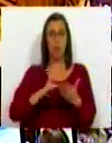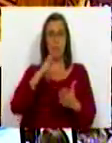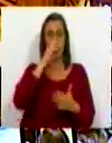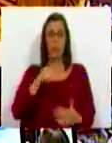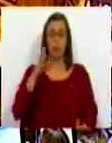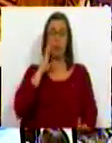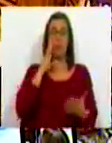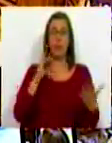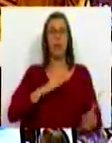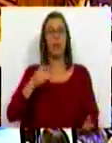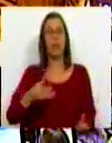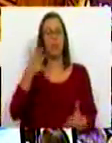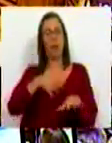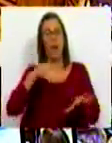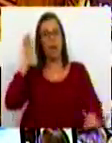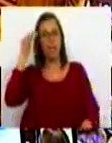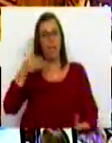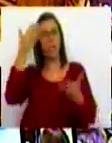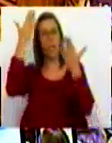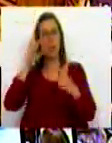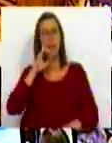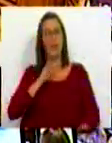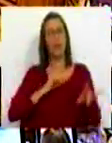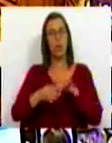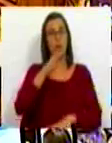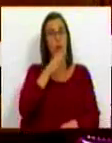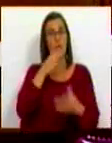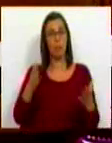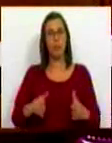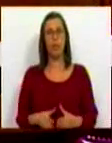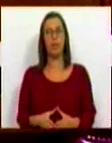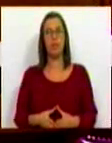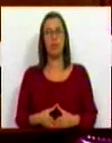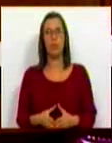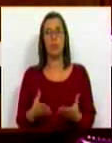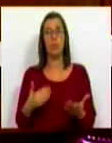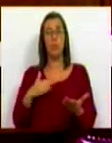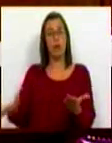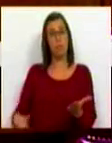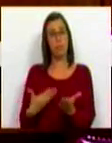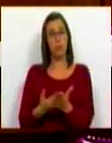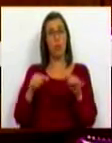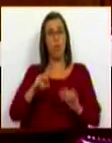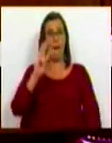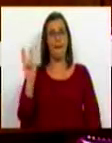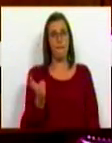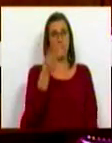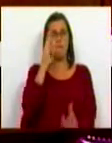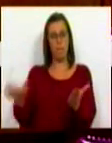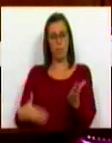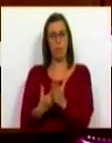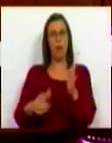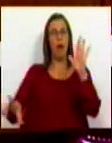Muito obrigado, muito boa tarde, Sr. Presidente da Assembleia Pública, senhoras e senhores deputados. Apresentamos hoje três propostas de